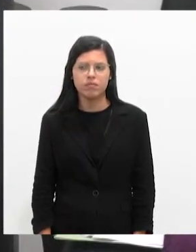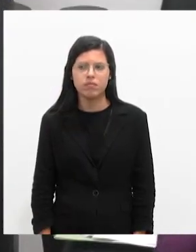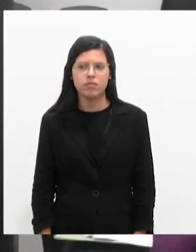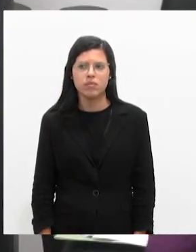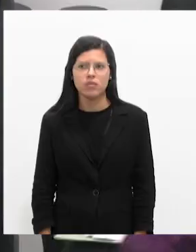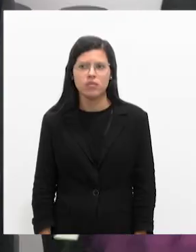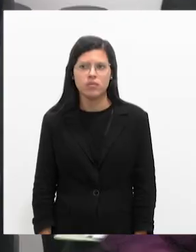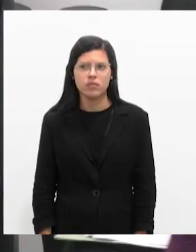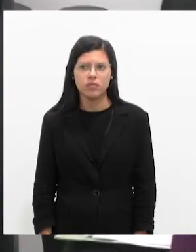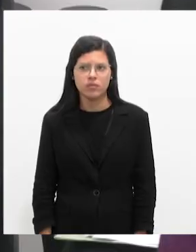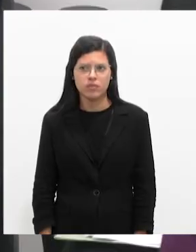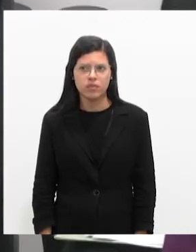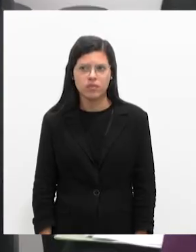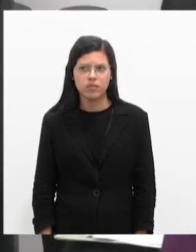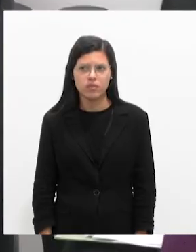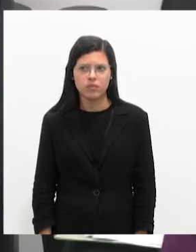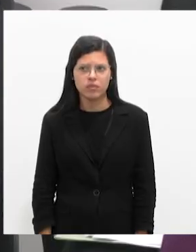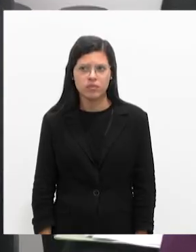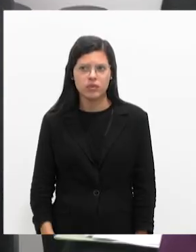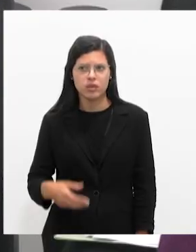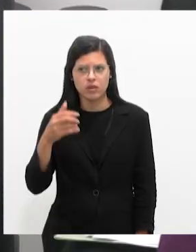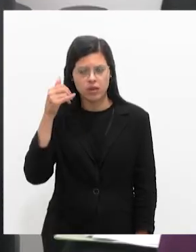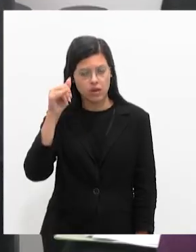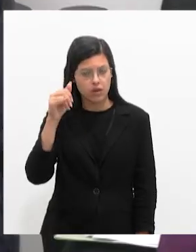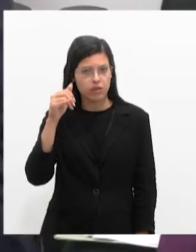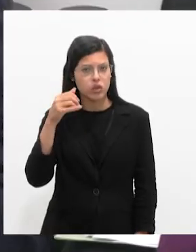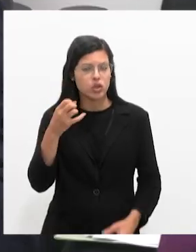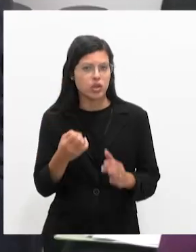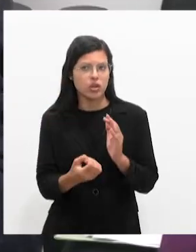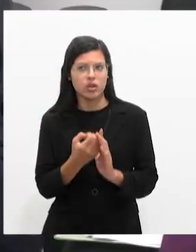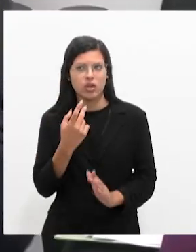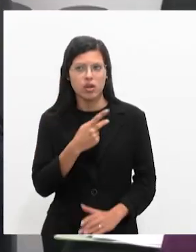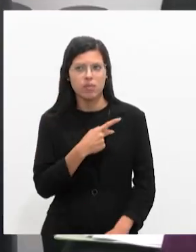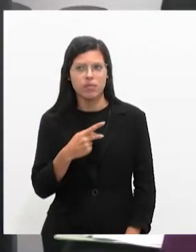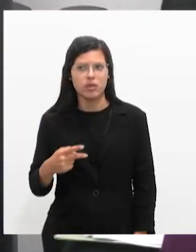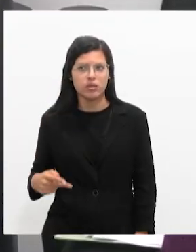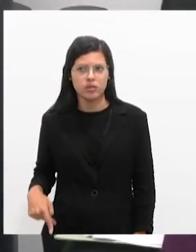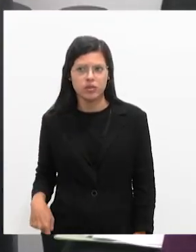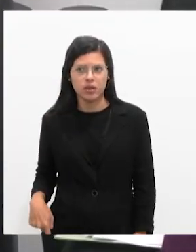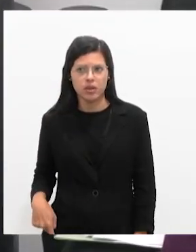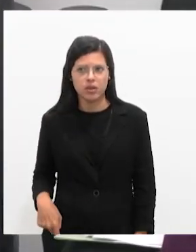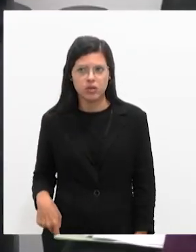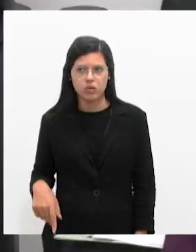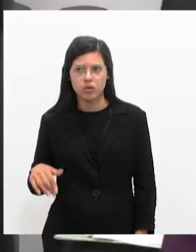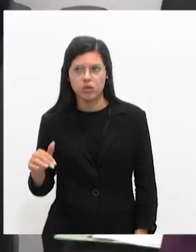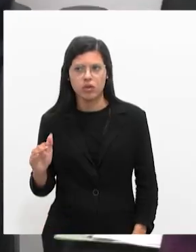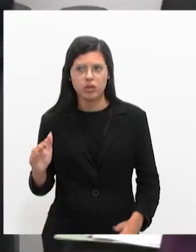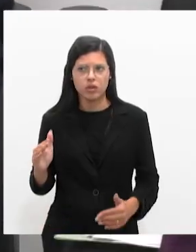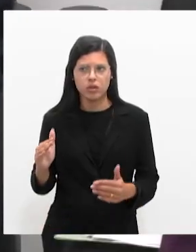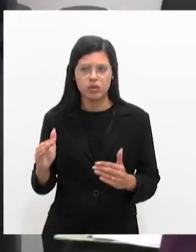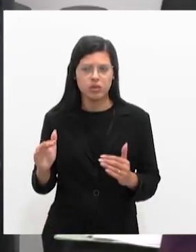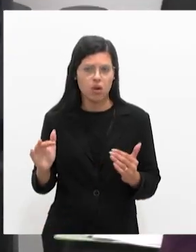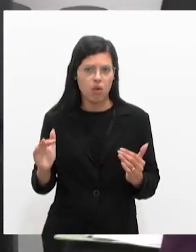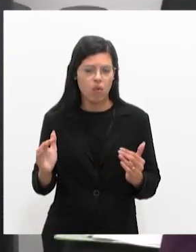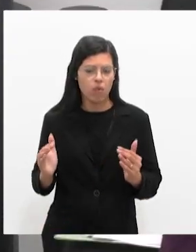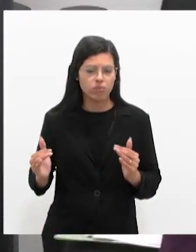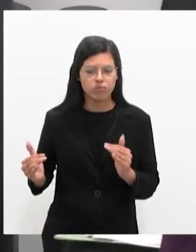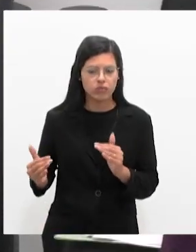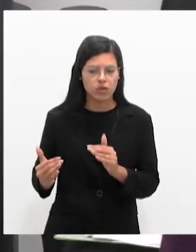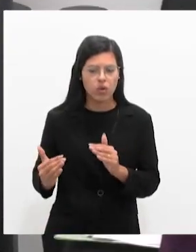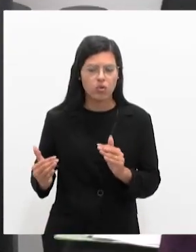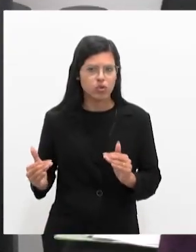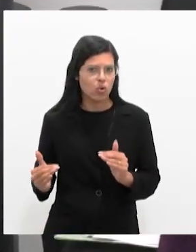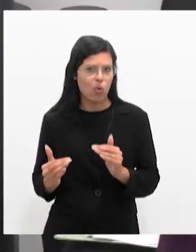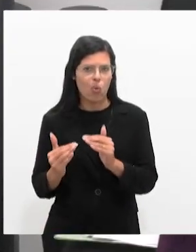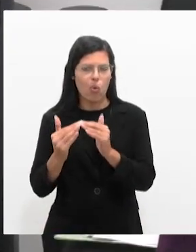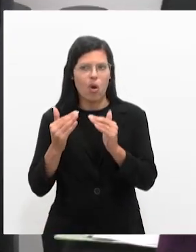para que se não crie, presidente, para que se não crie os que são a favor, os que são contra as crianças e as mães, para não